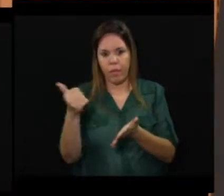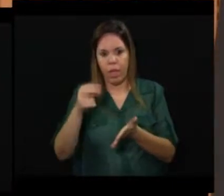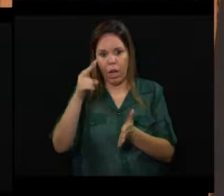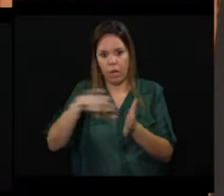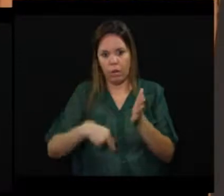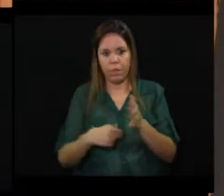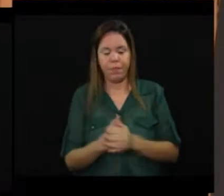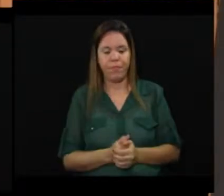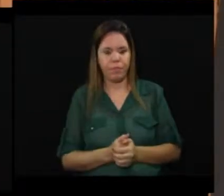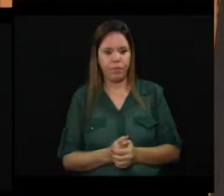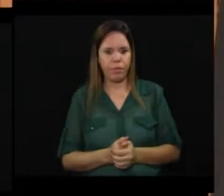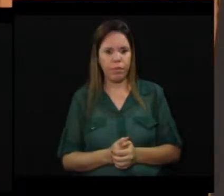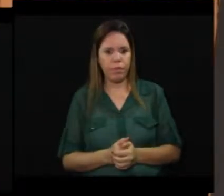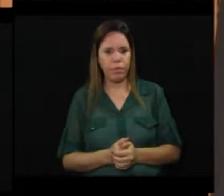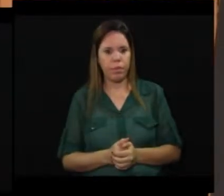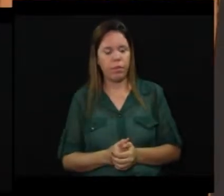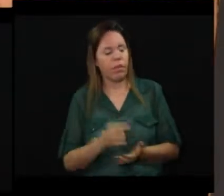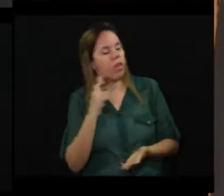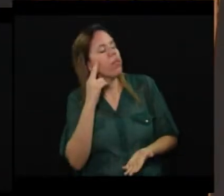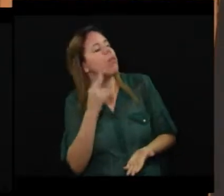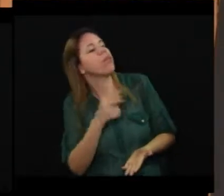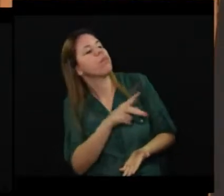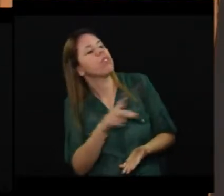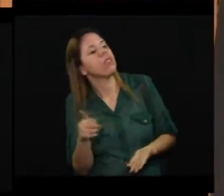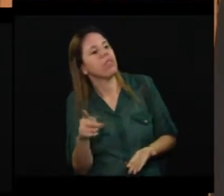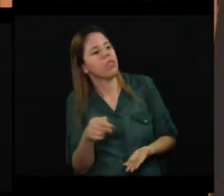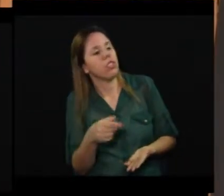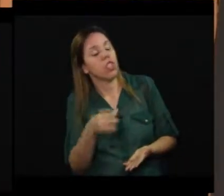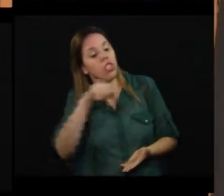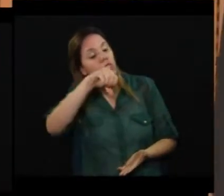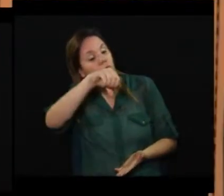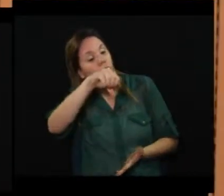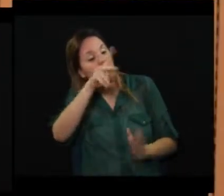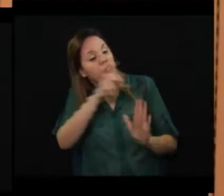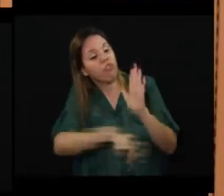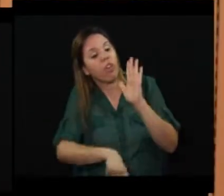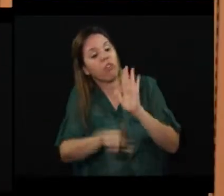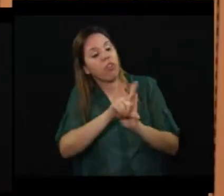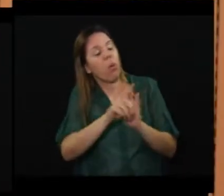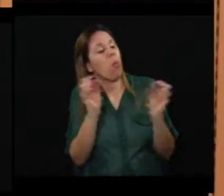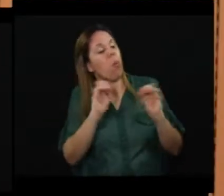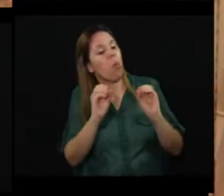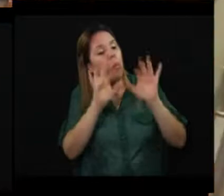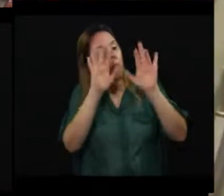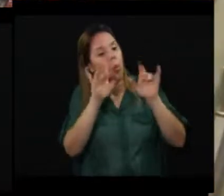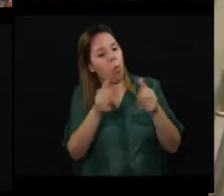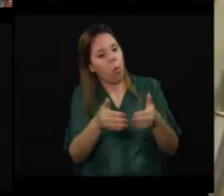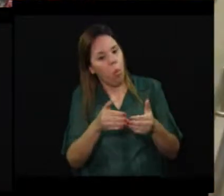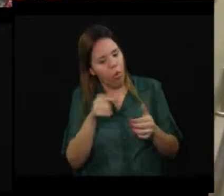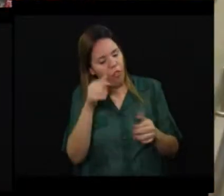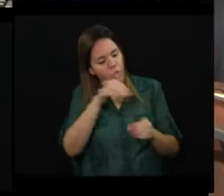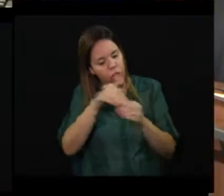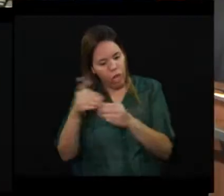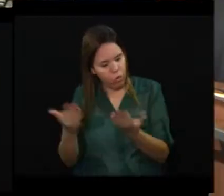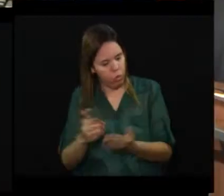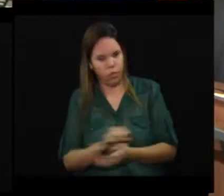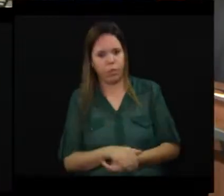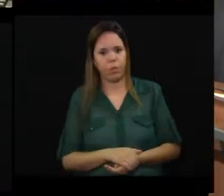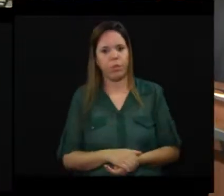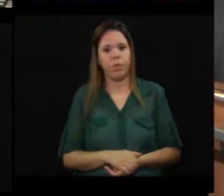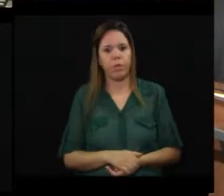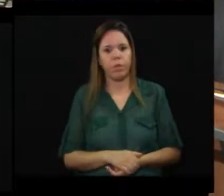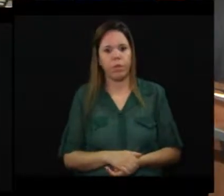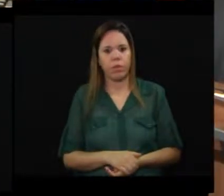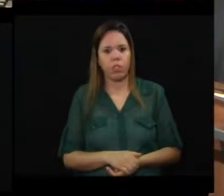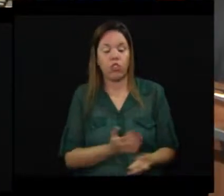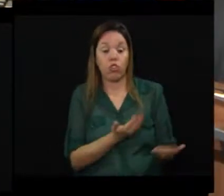leitura. Senhora Presidente, temos 9 projetos de lei e nenhuma moção serão discutidos e votados hoje. Em seguida, os